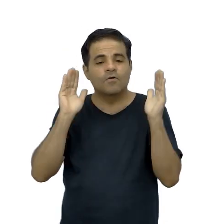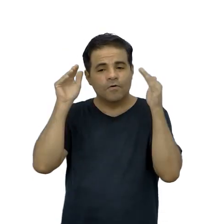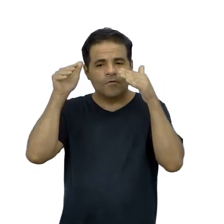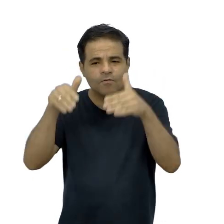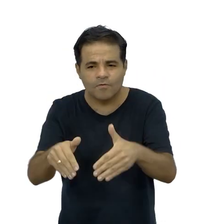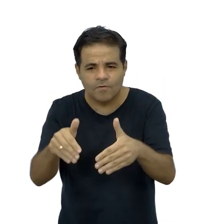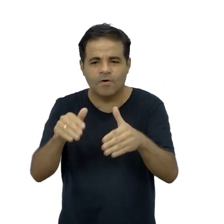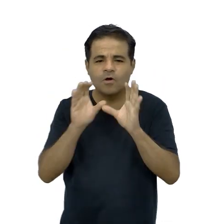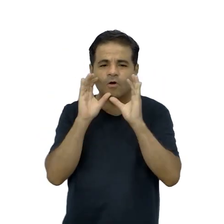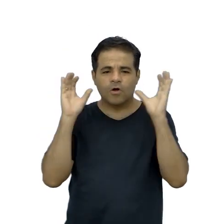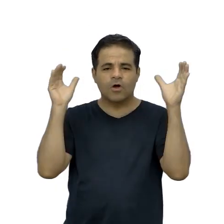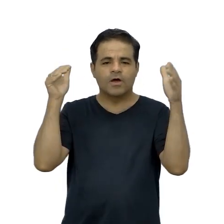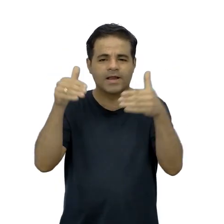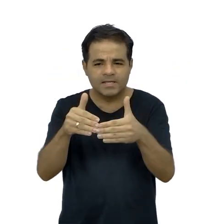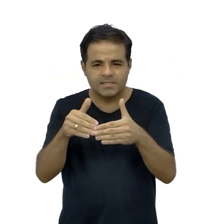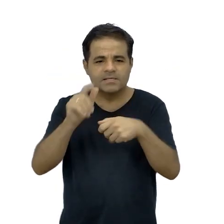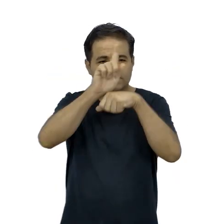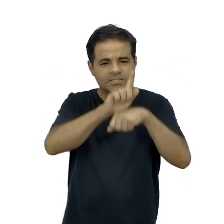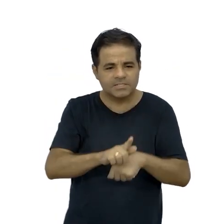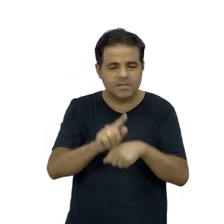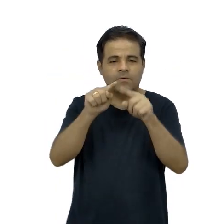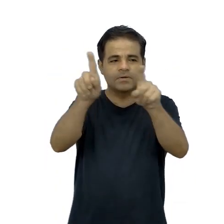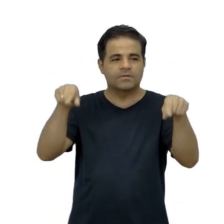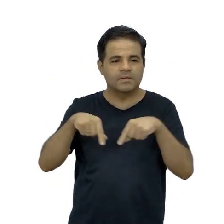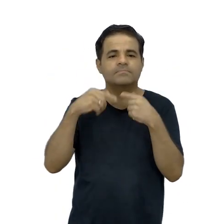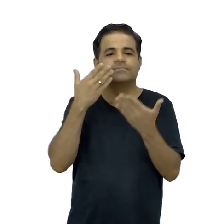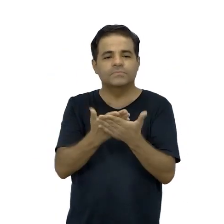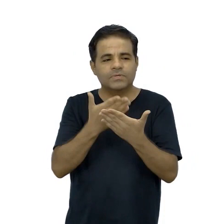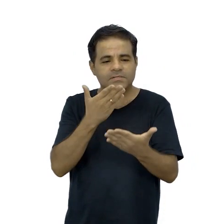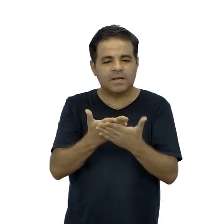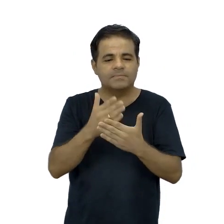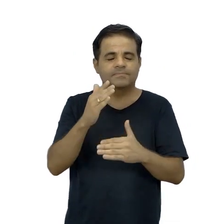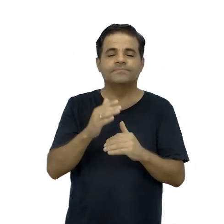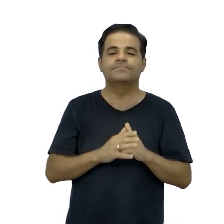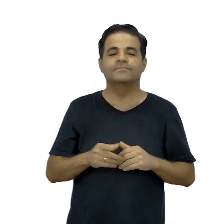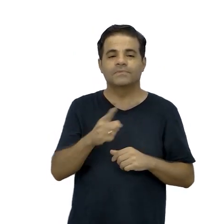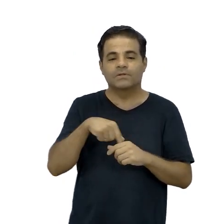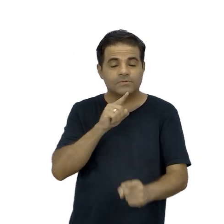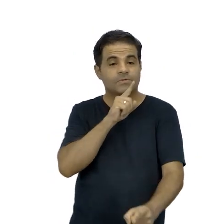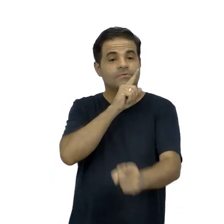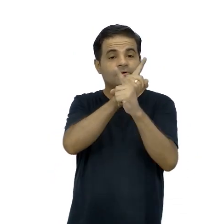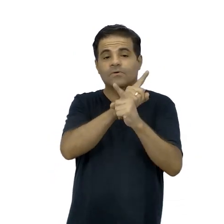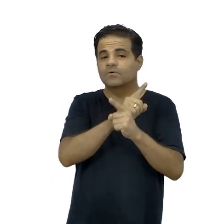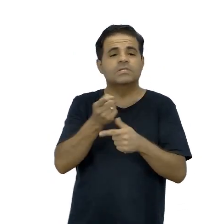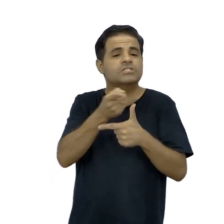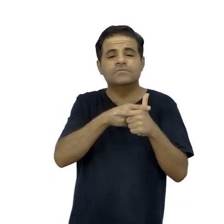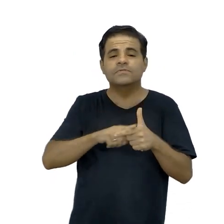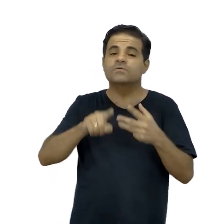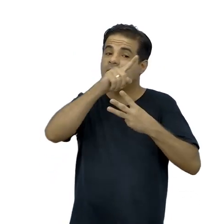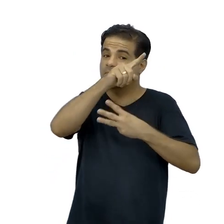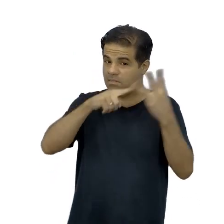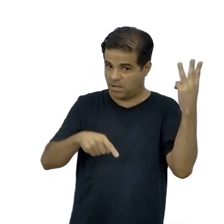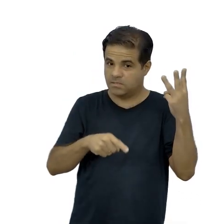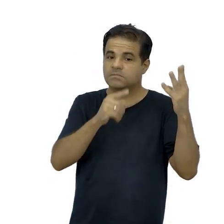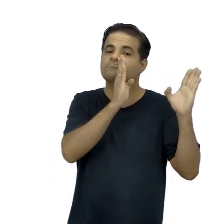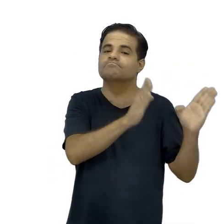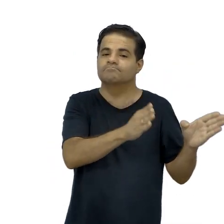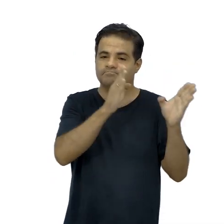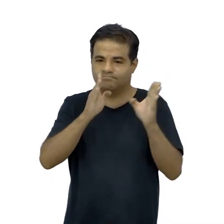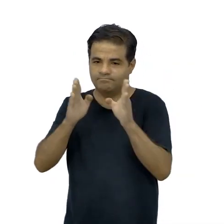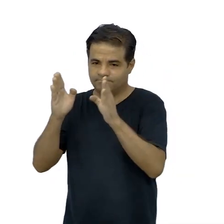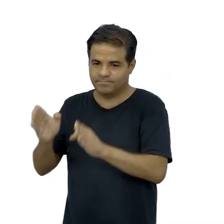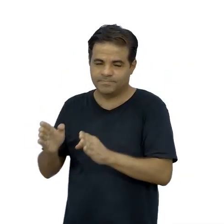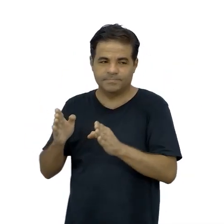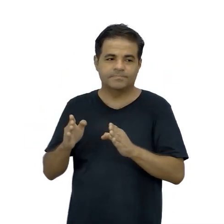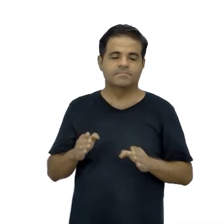da gestão de sala de aula. O nosso encontro será dividido em 3 momentos.